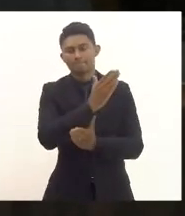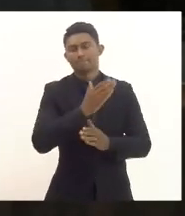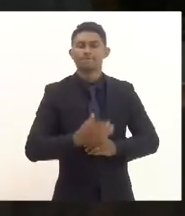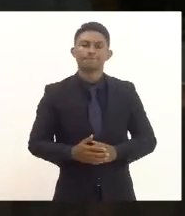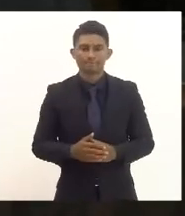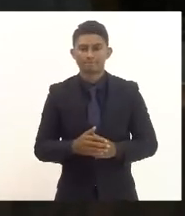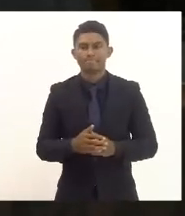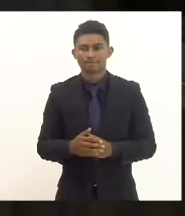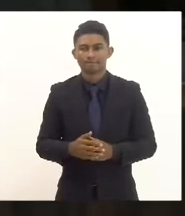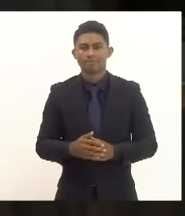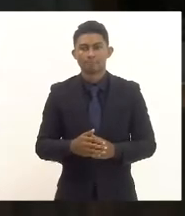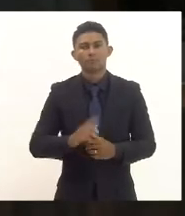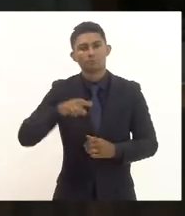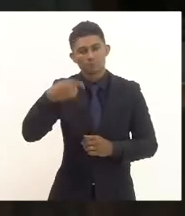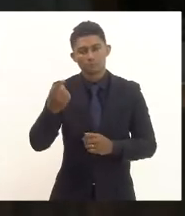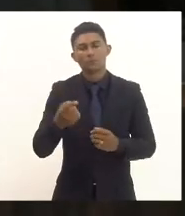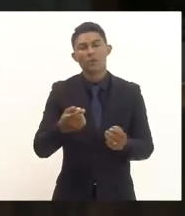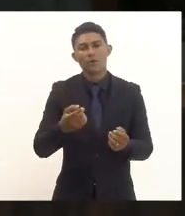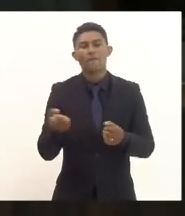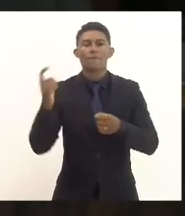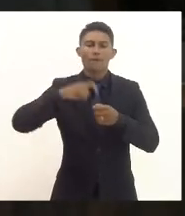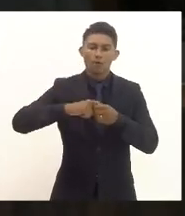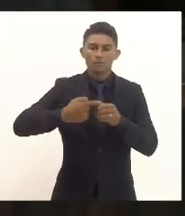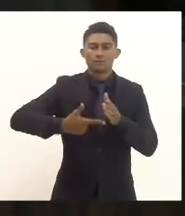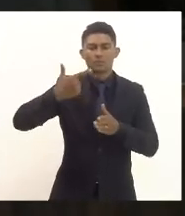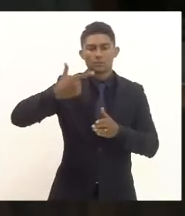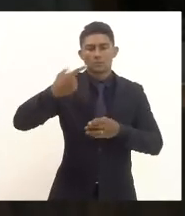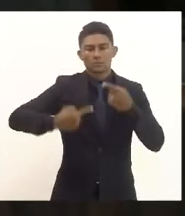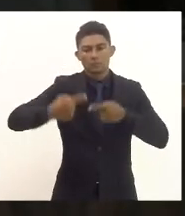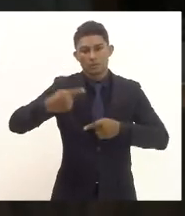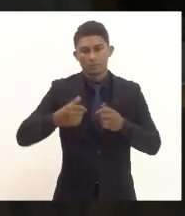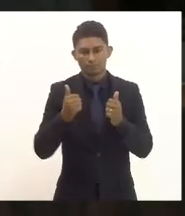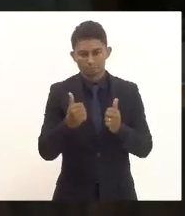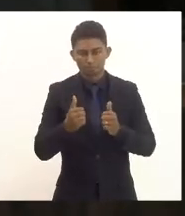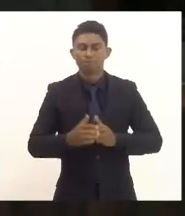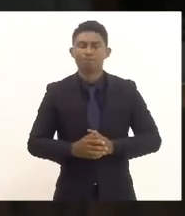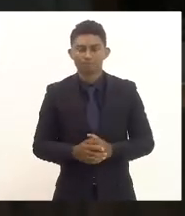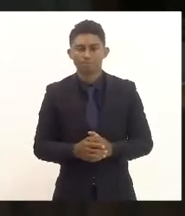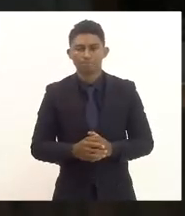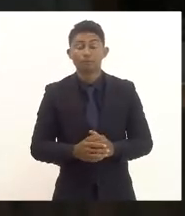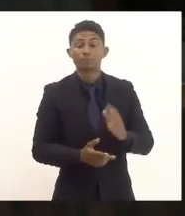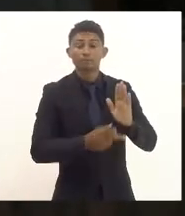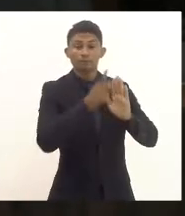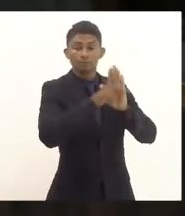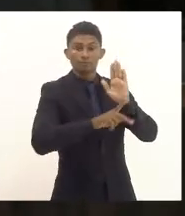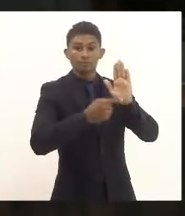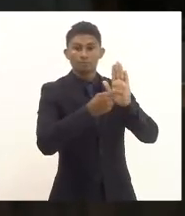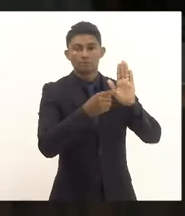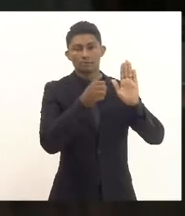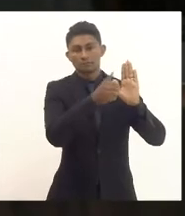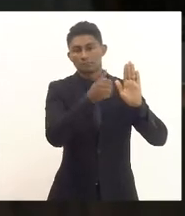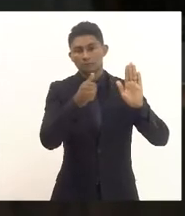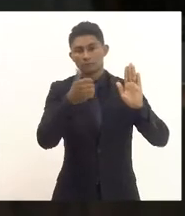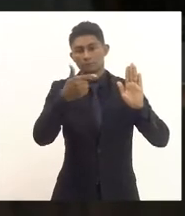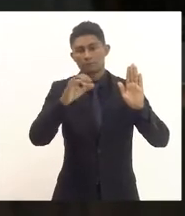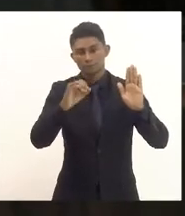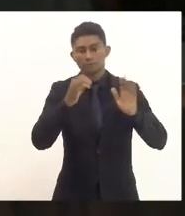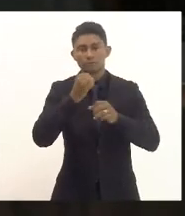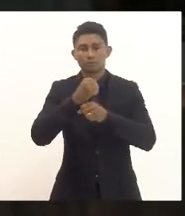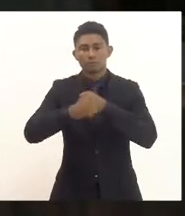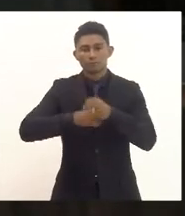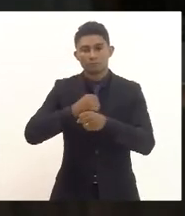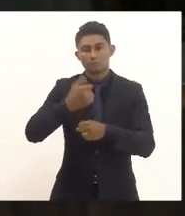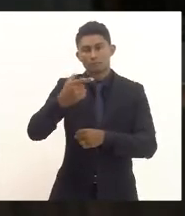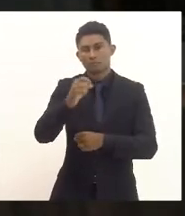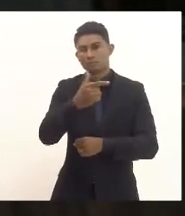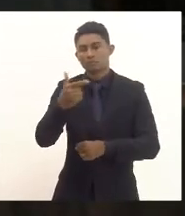aprovados em primeira retorna em segunda discussão em discussão única paródia da solução 1120 de 22 de autoria